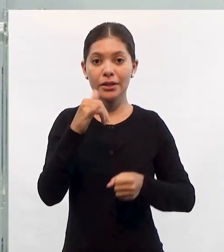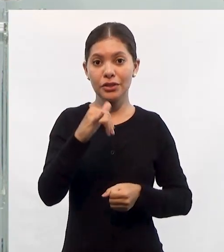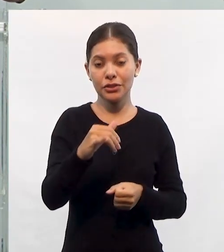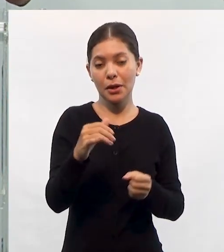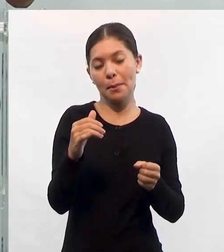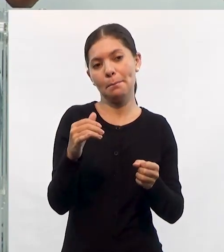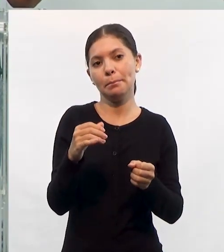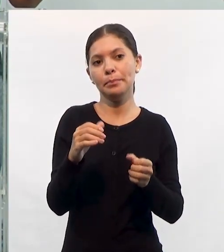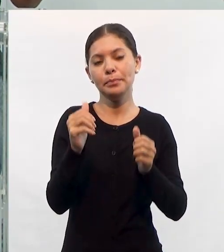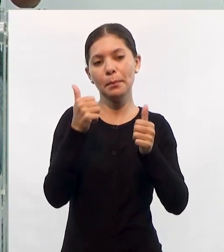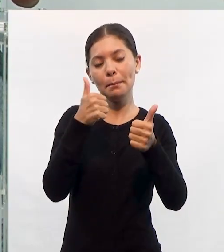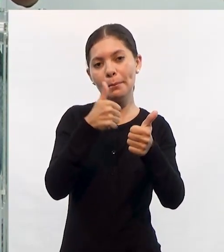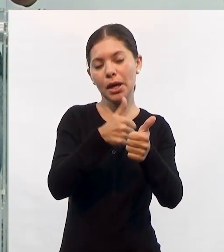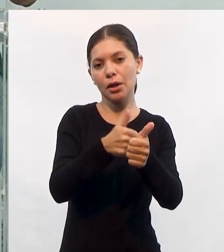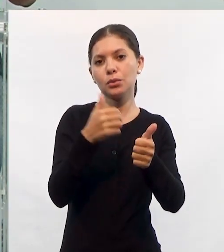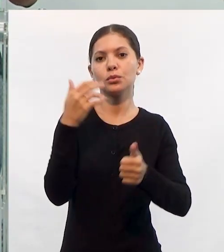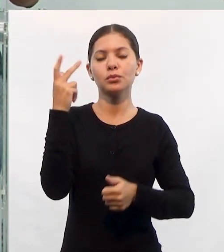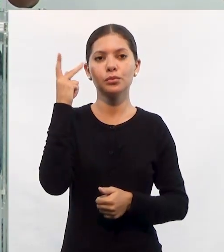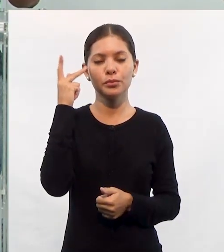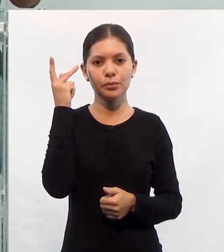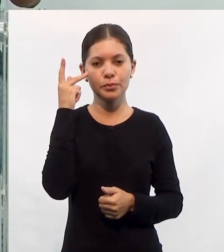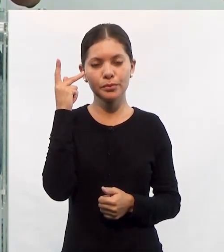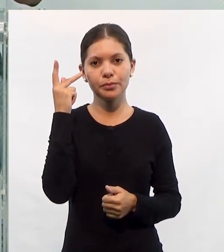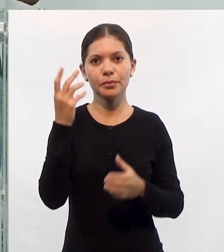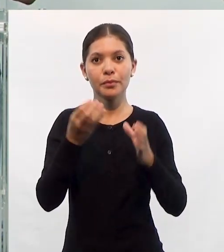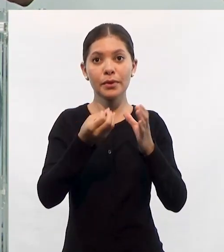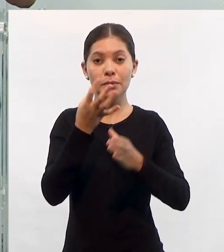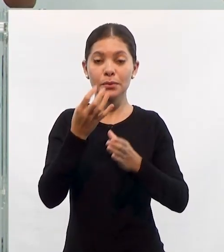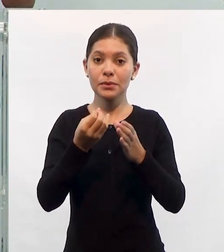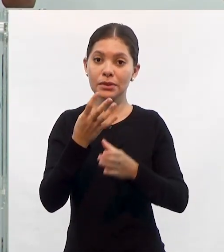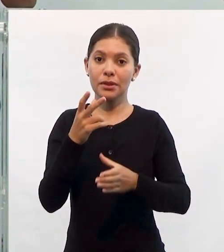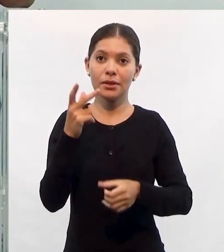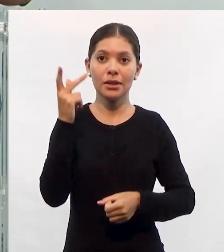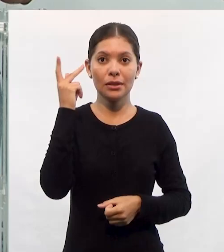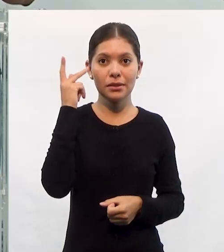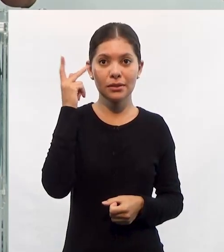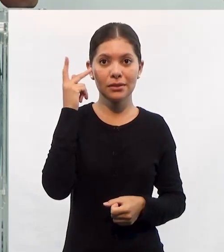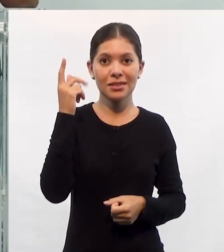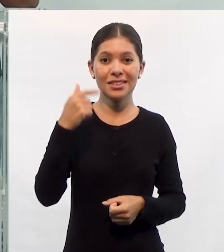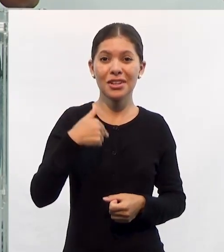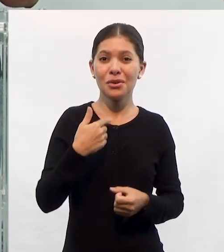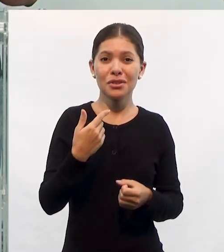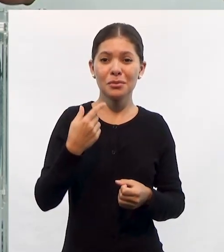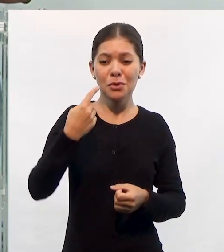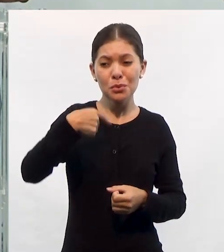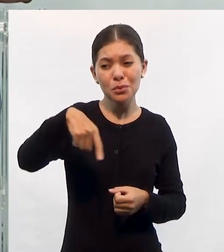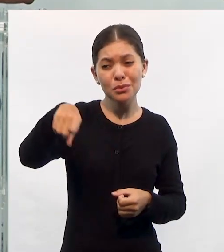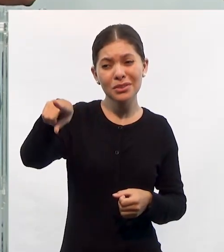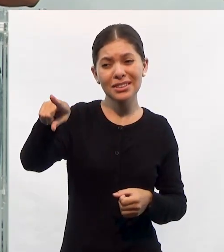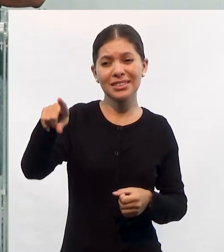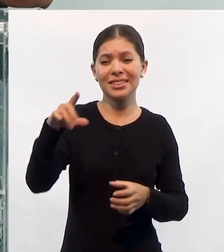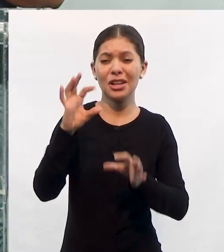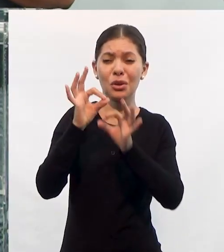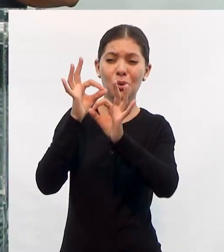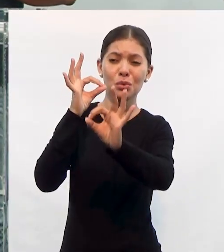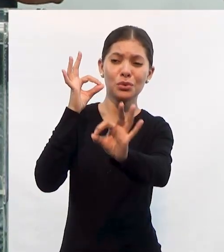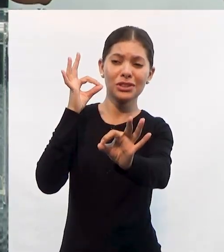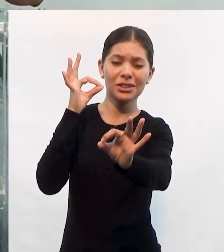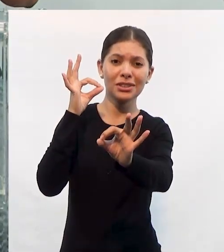de São Paulo, seria muito mais viável produzir a energia de São Paulo lá perto, que nós não teríamos esse custo de